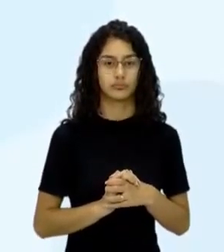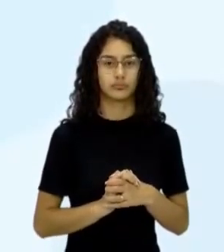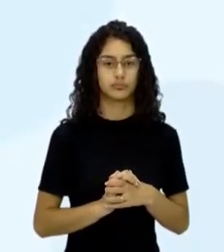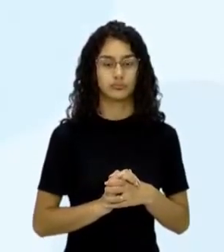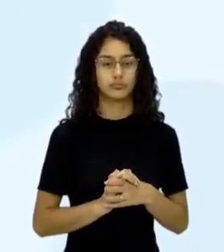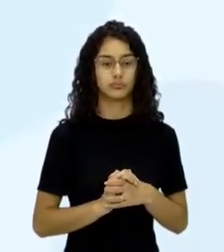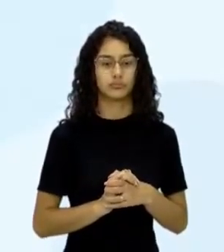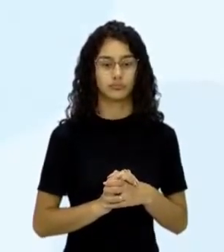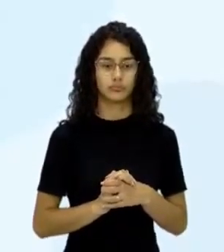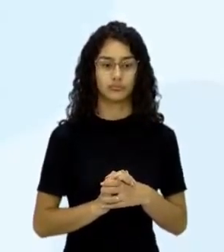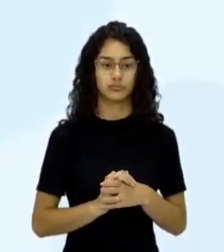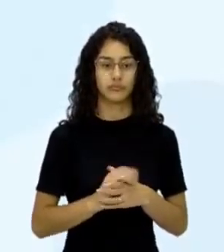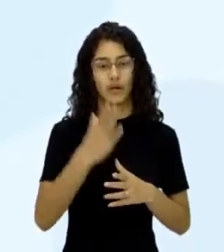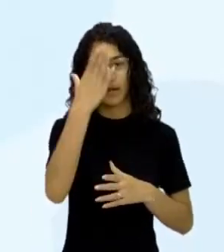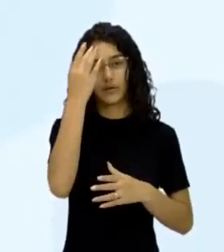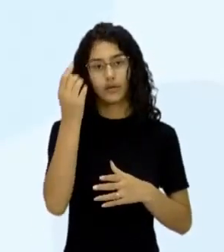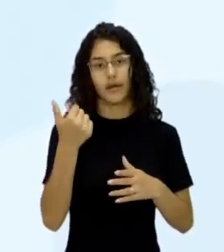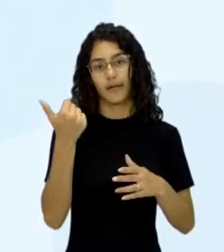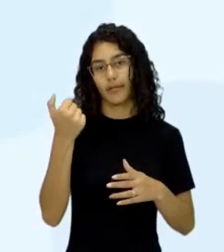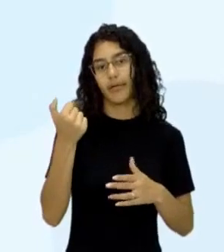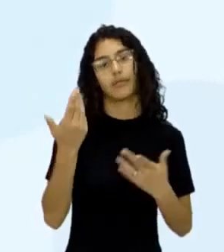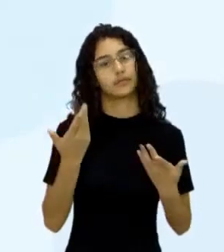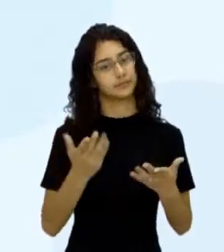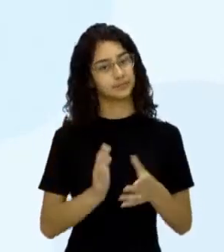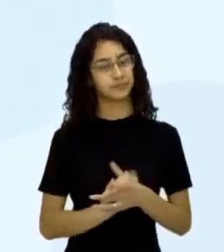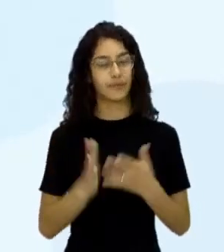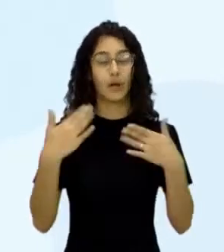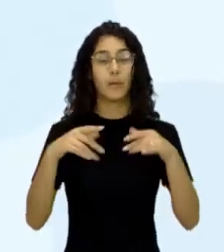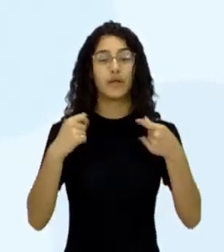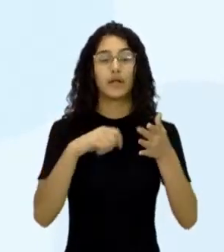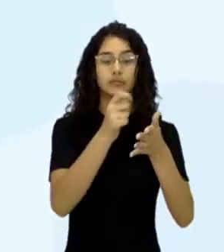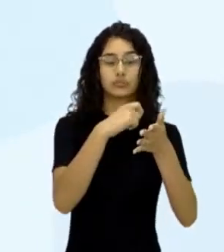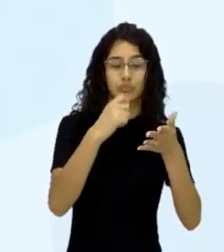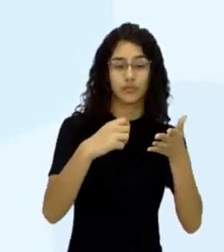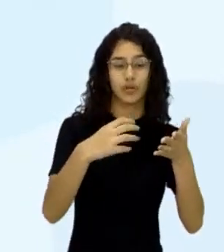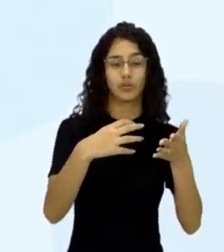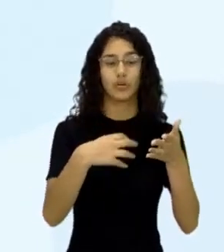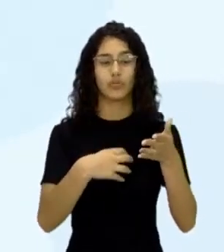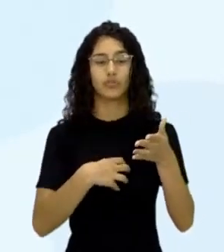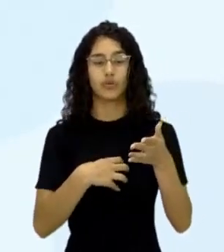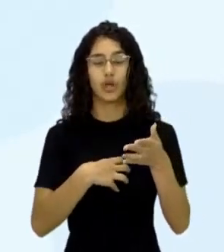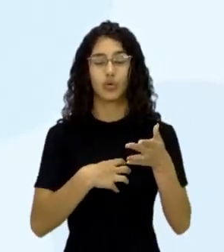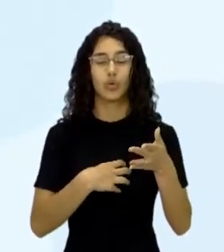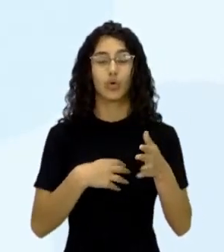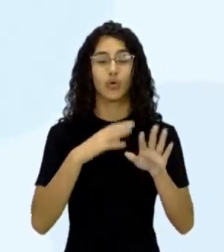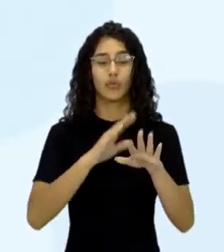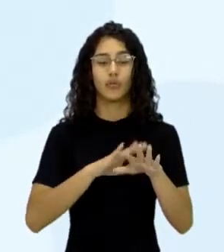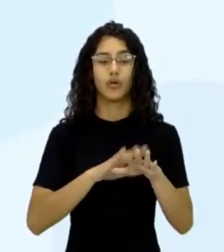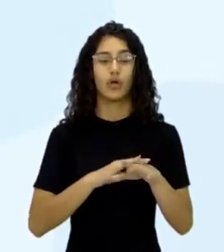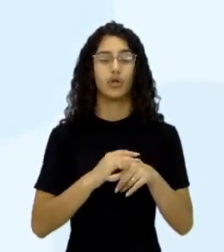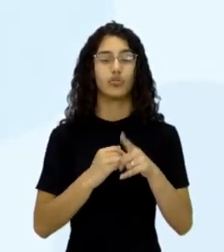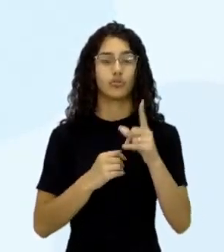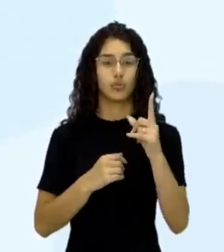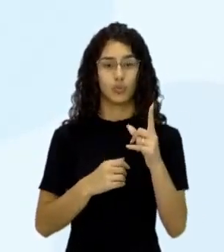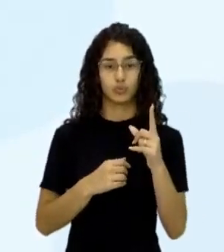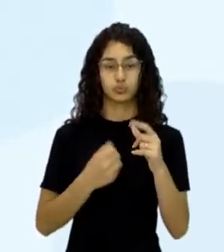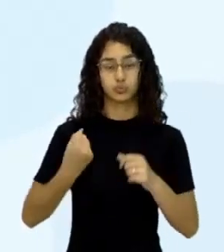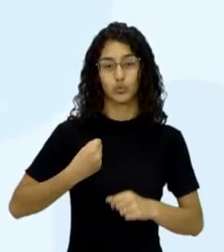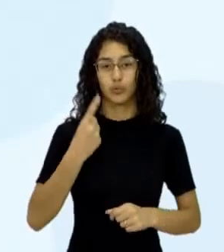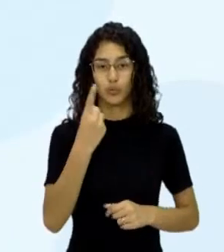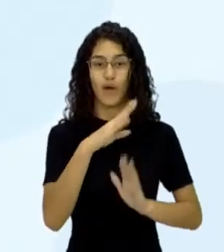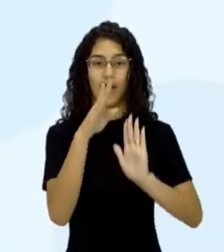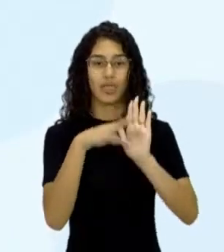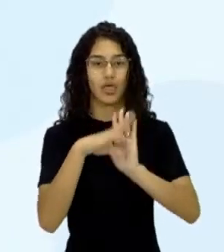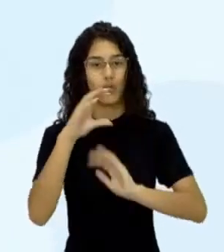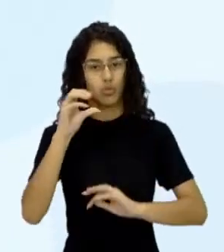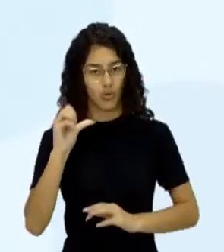de pegar a caneta, né, pessoal? Daí fica difícil, ó. Então, ele tem que ser escrito de maneira que ele fique entre o número 1 e